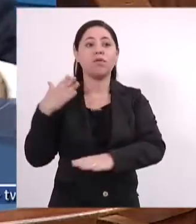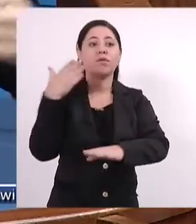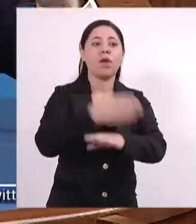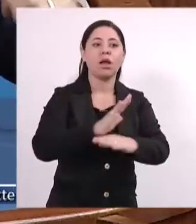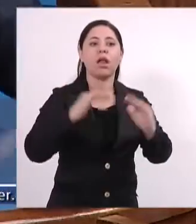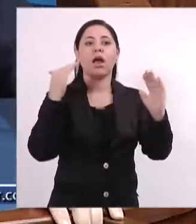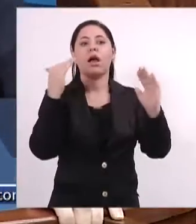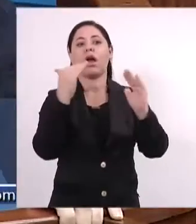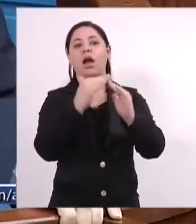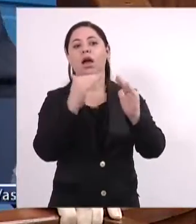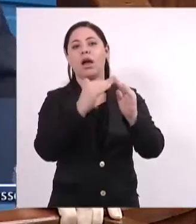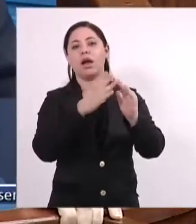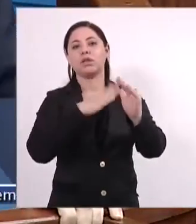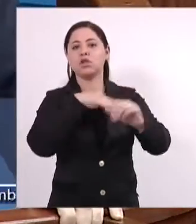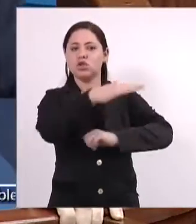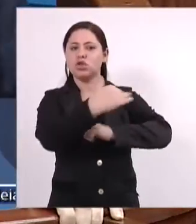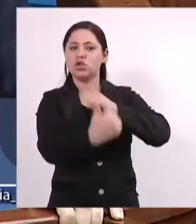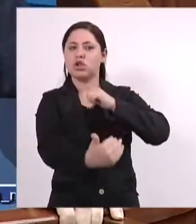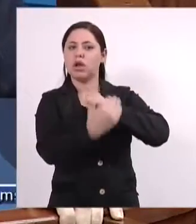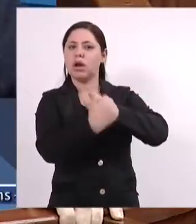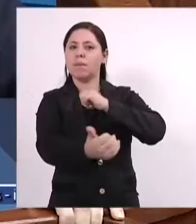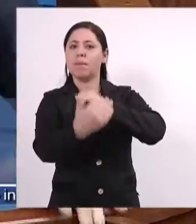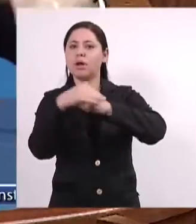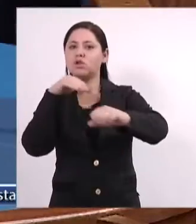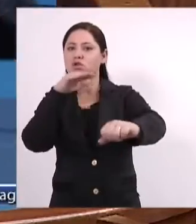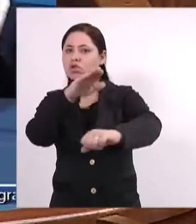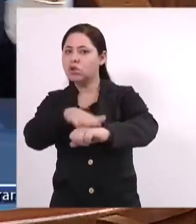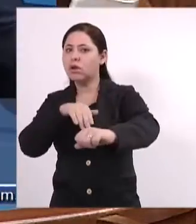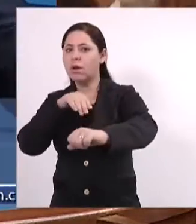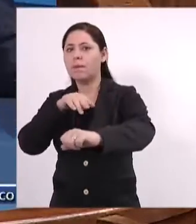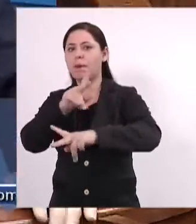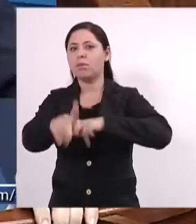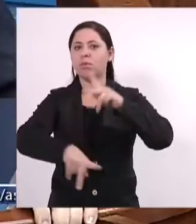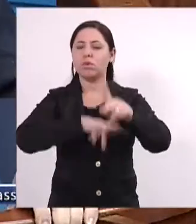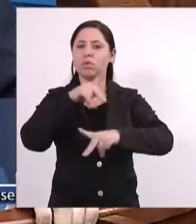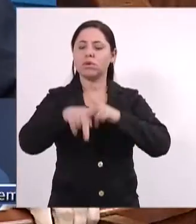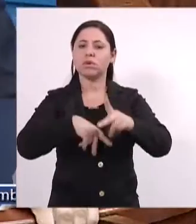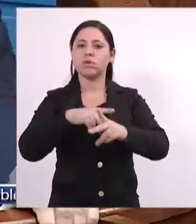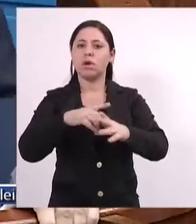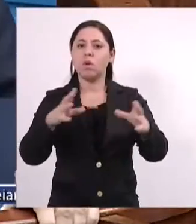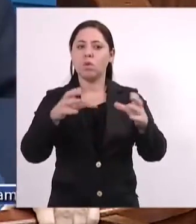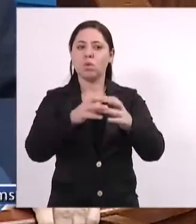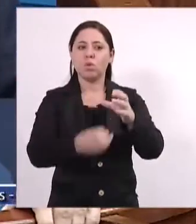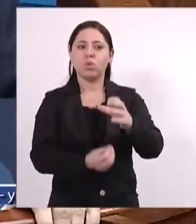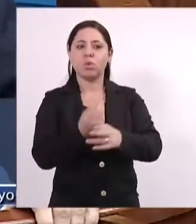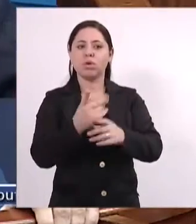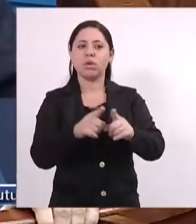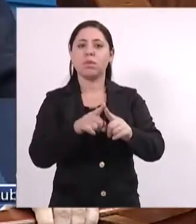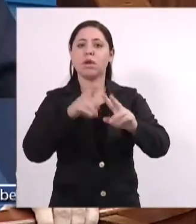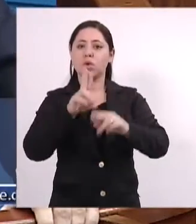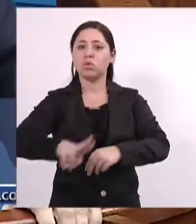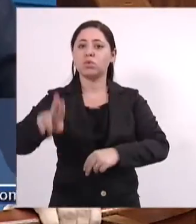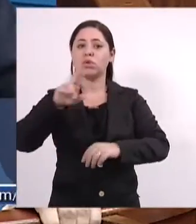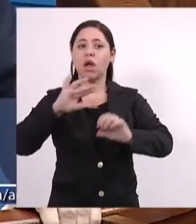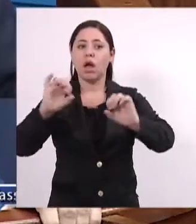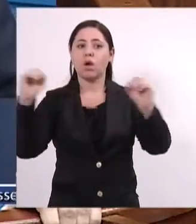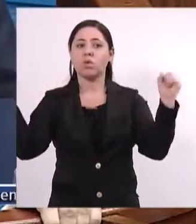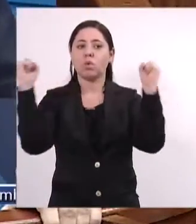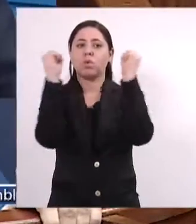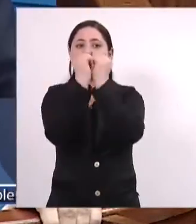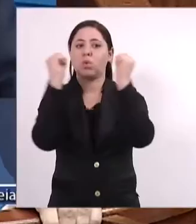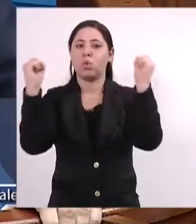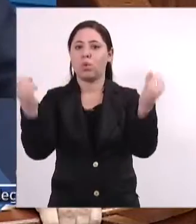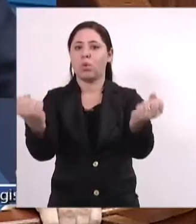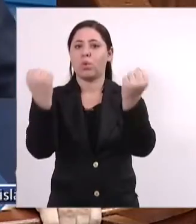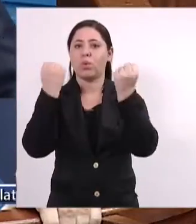chamar a população, é pôr as famílias dentro de grupos, usar as academias ao ar livre,